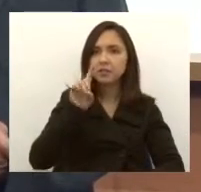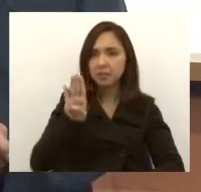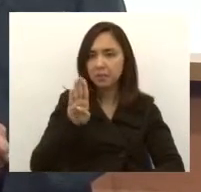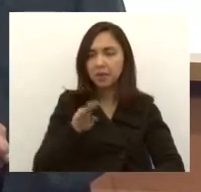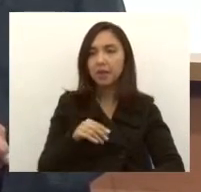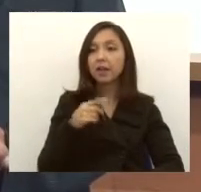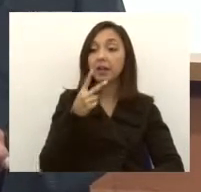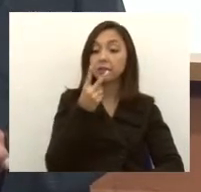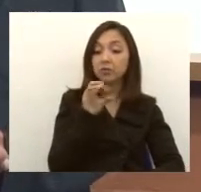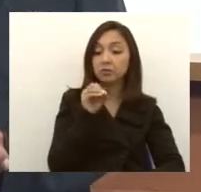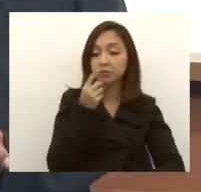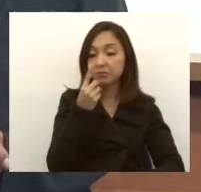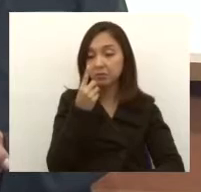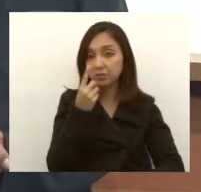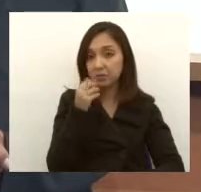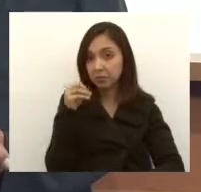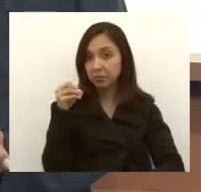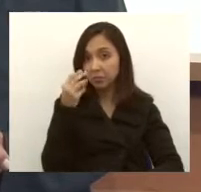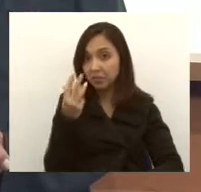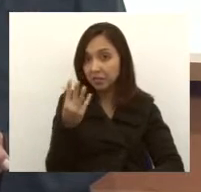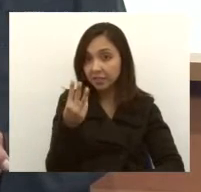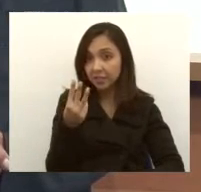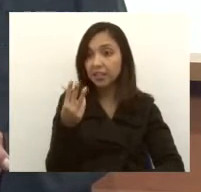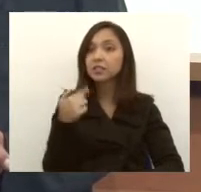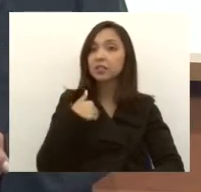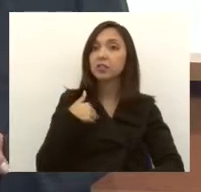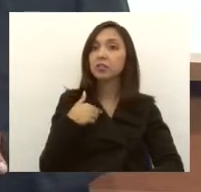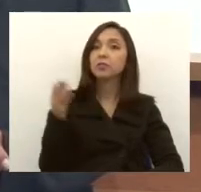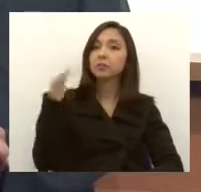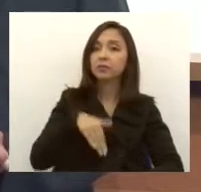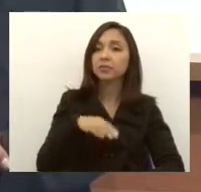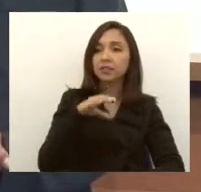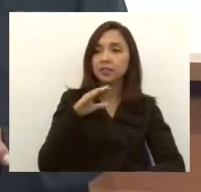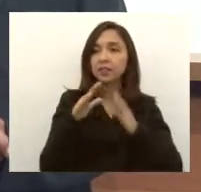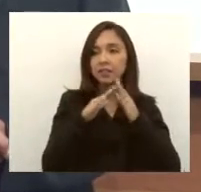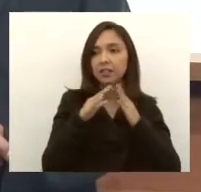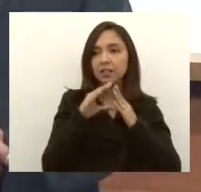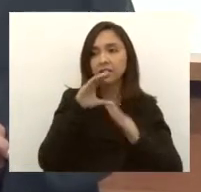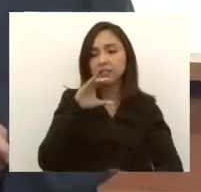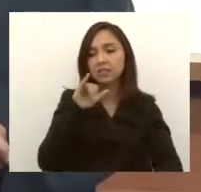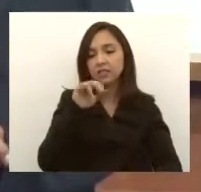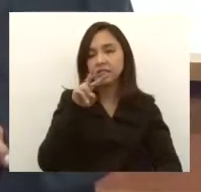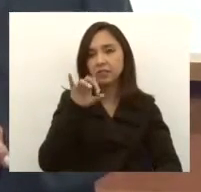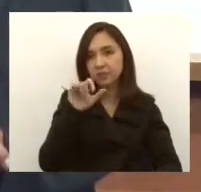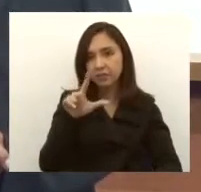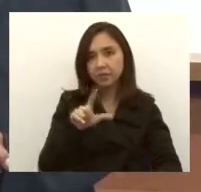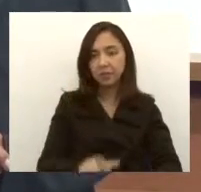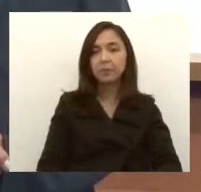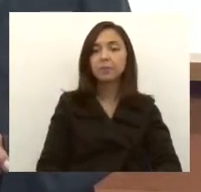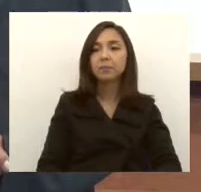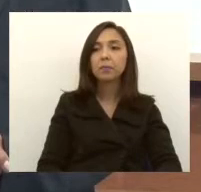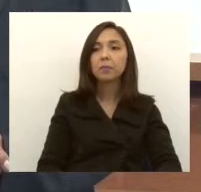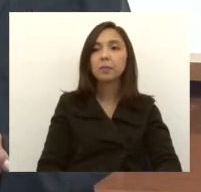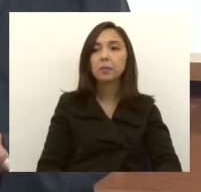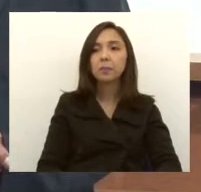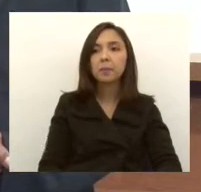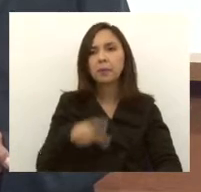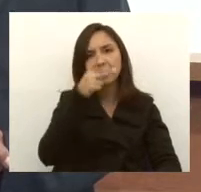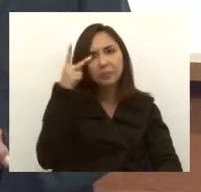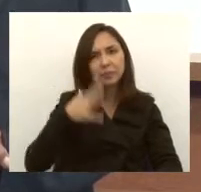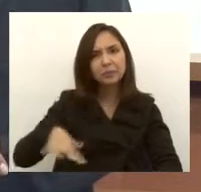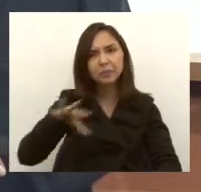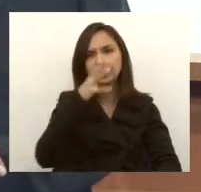em 2003, eu vim pela Casa Civil para o PSDB. Entrei no PSDB, o pessoal